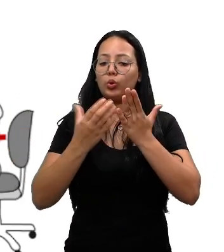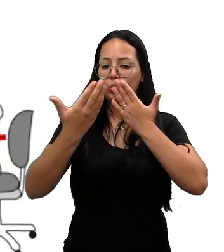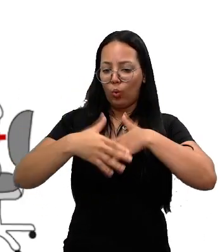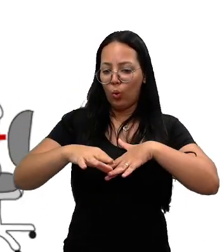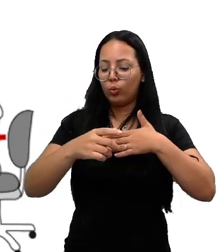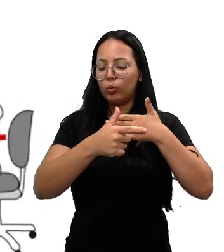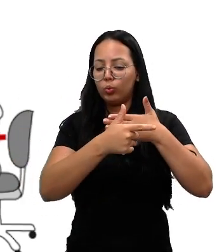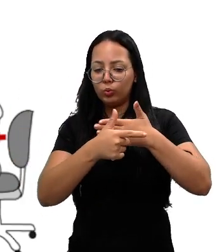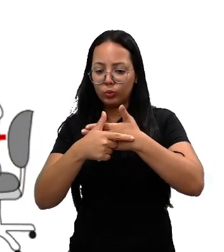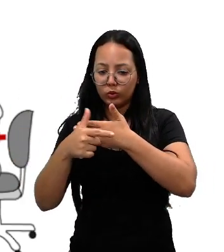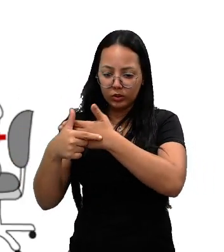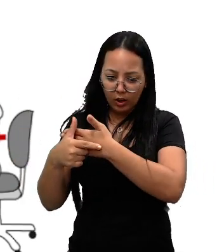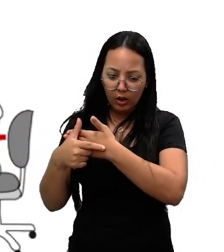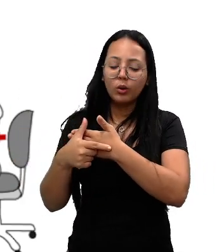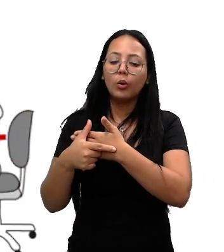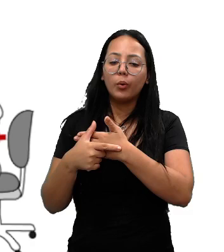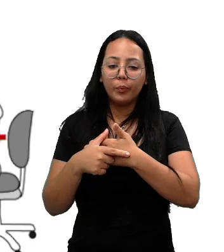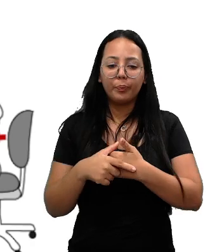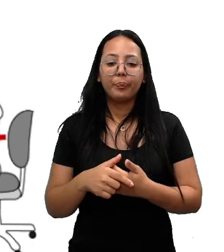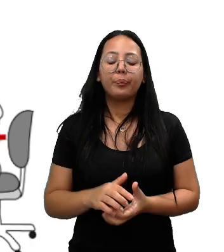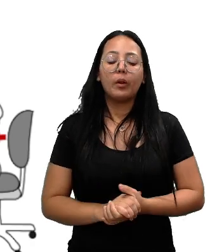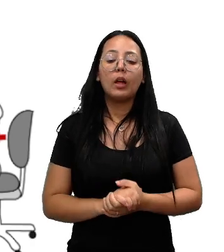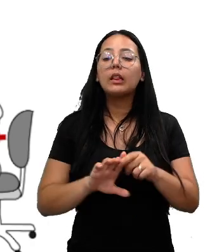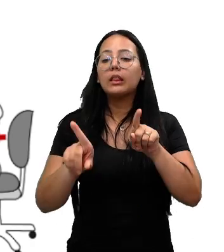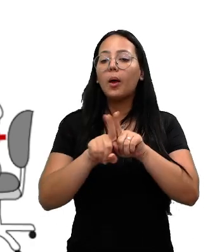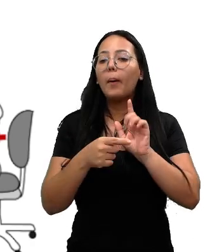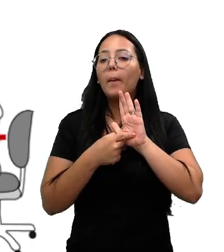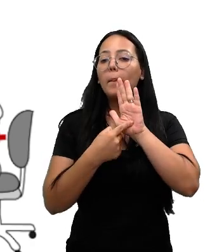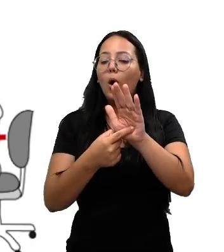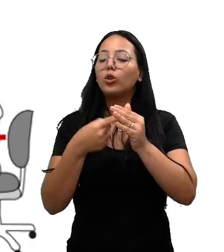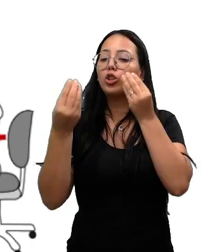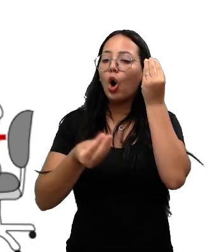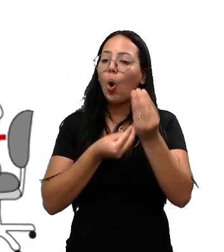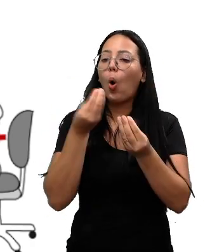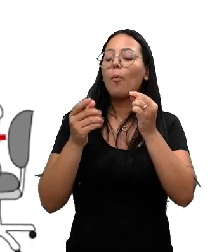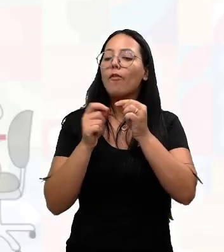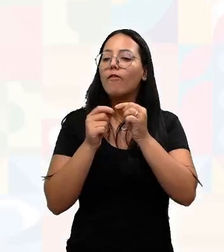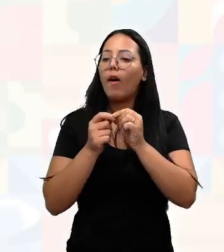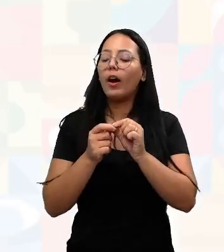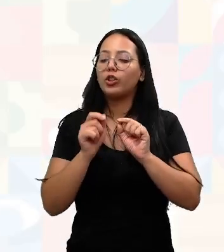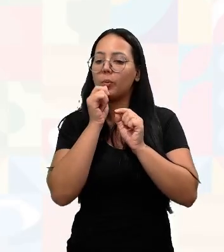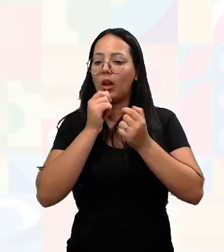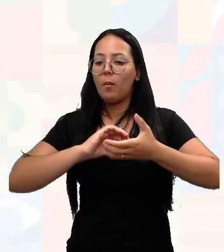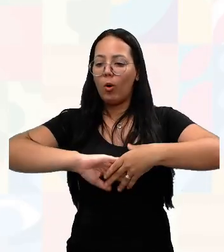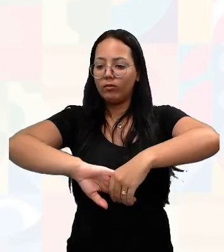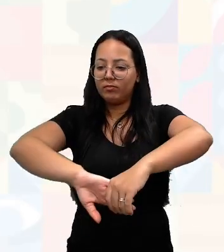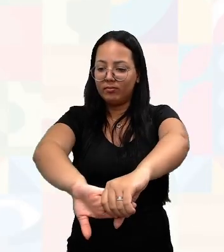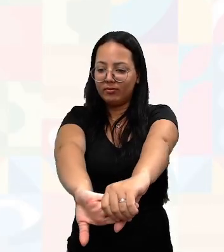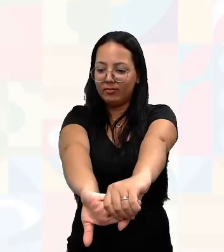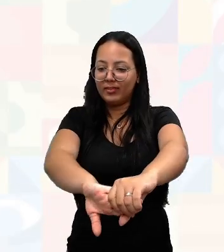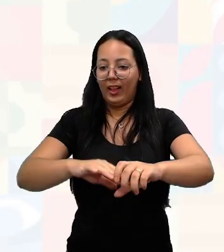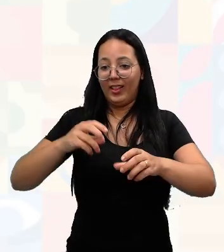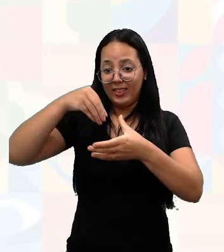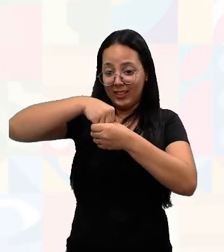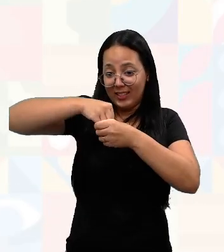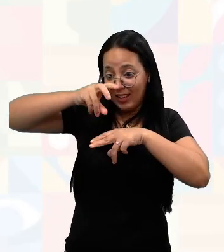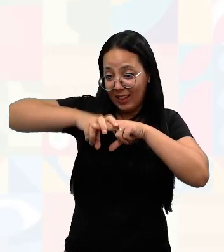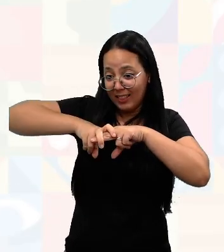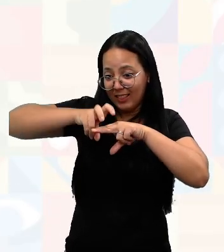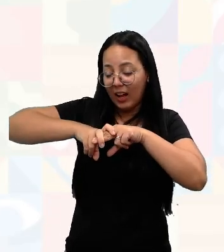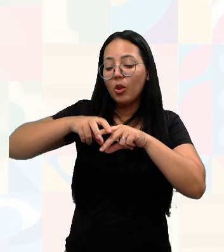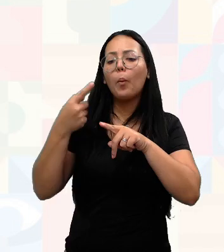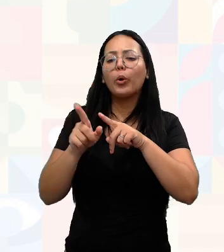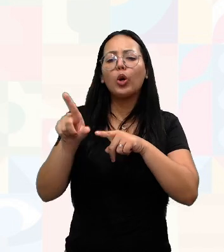Inmetro, e ela mostra como que se faz uma ginástica laboral na cadeira. Por que é que eu escolhi